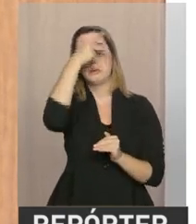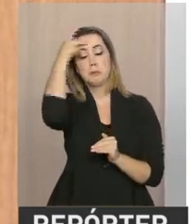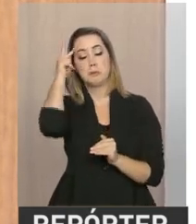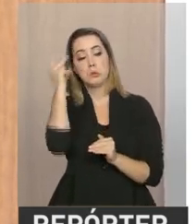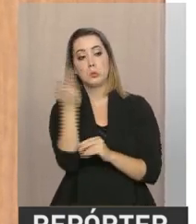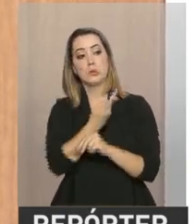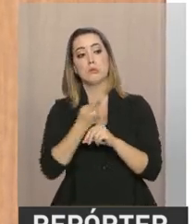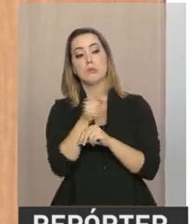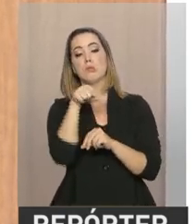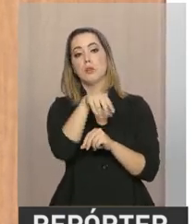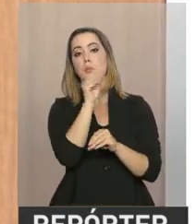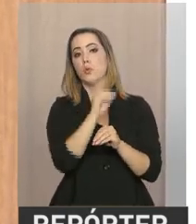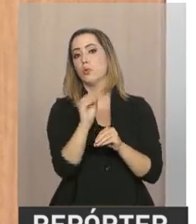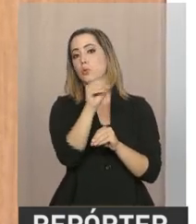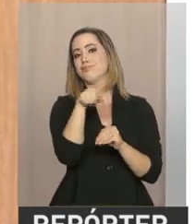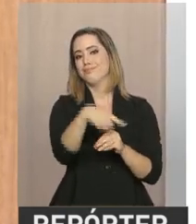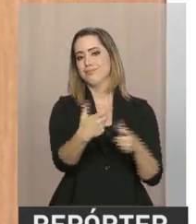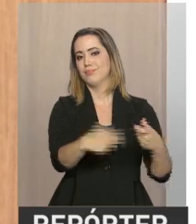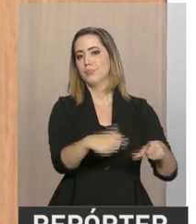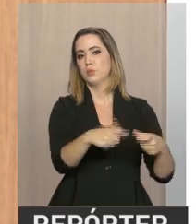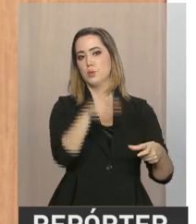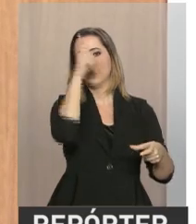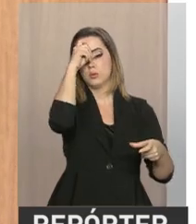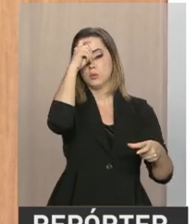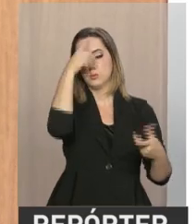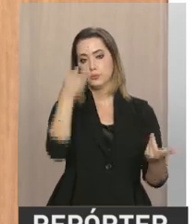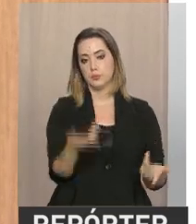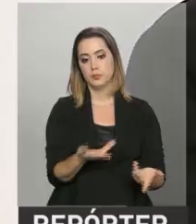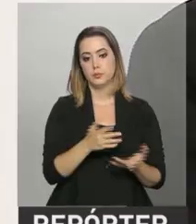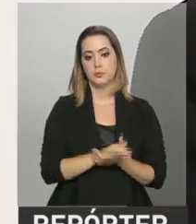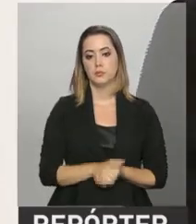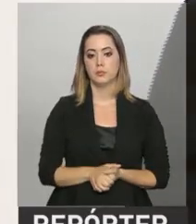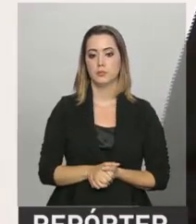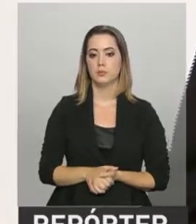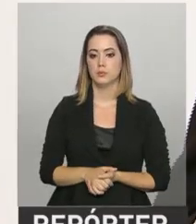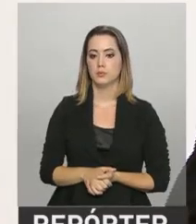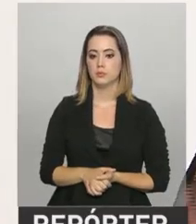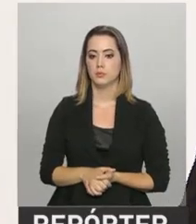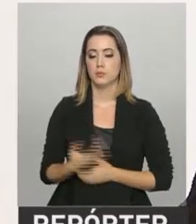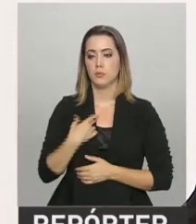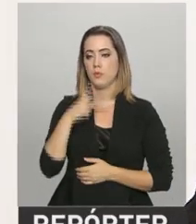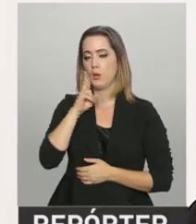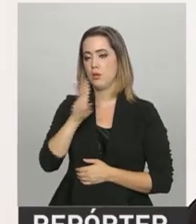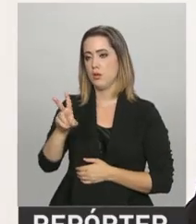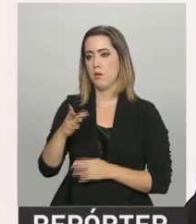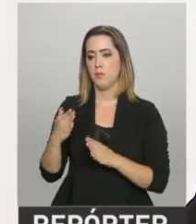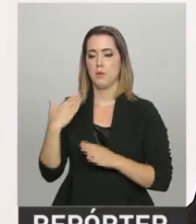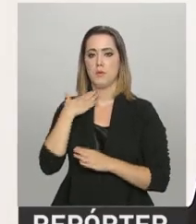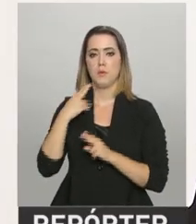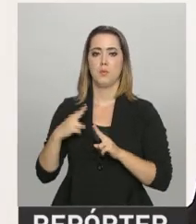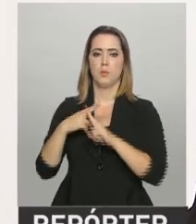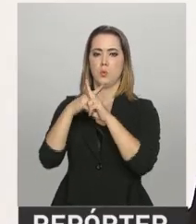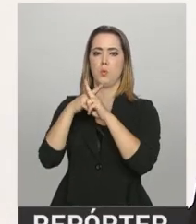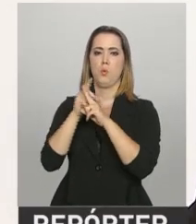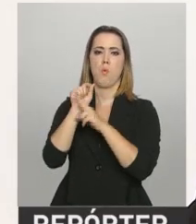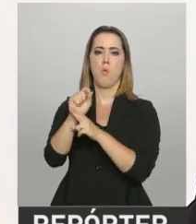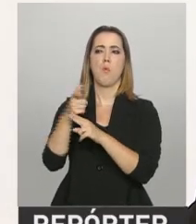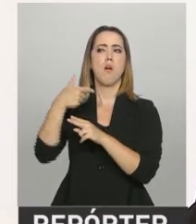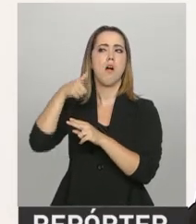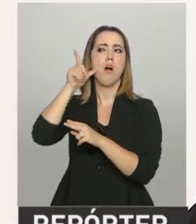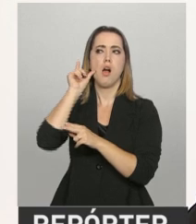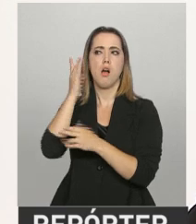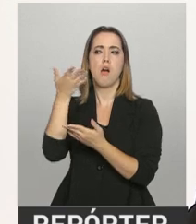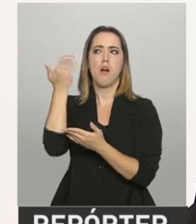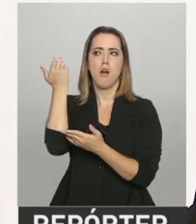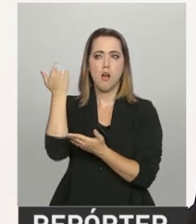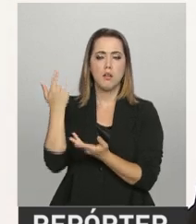atendimento nos hospitais públicos desse país eu sempre vi a econômica do passado como não um um um